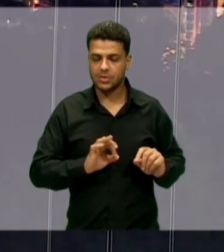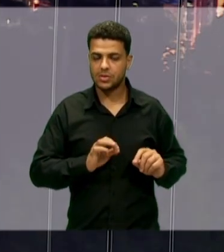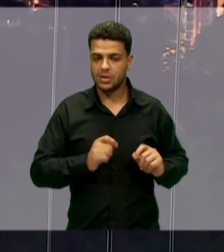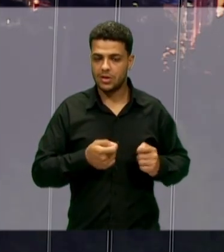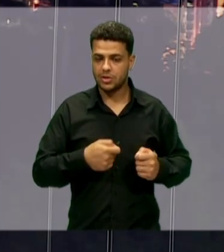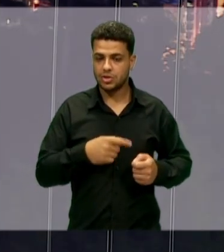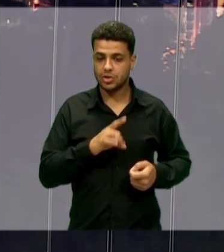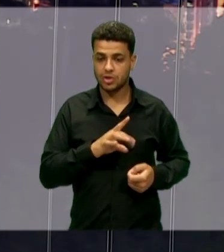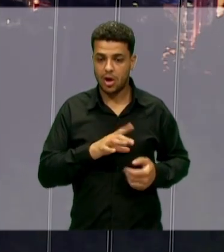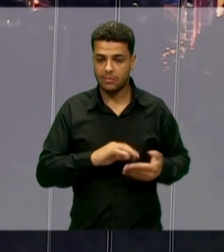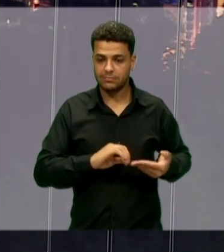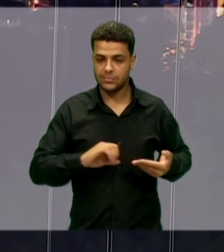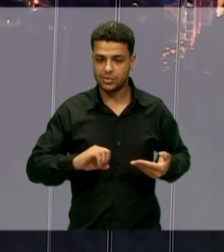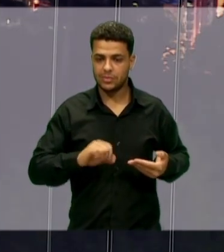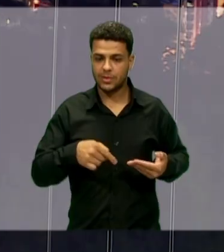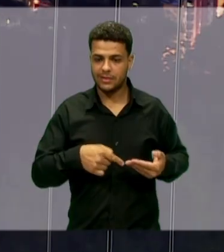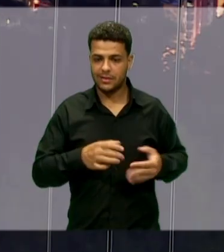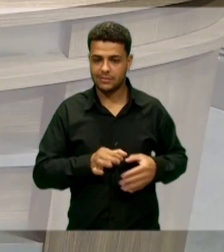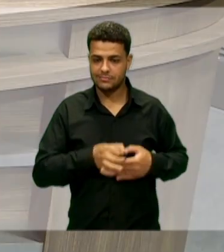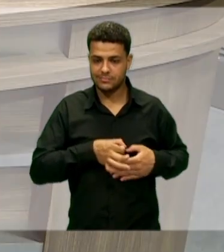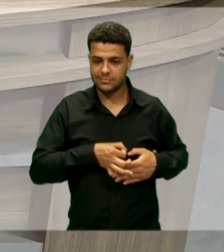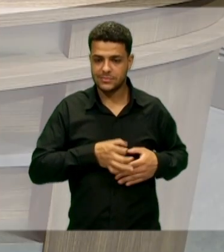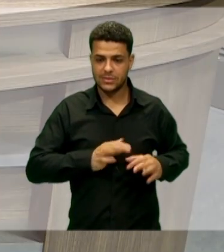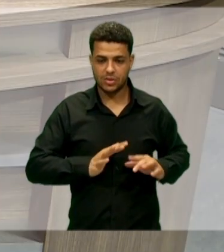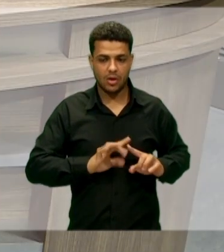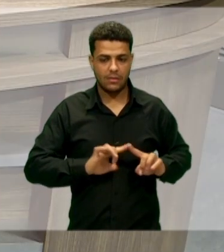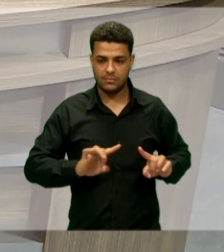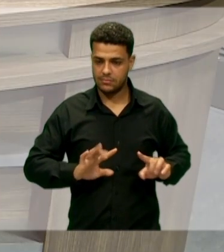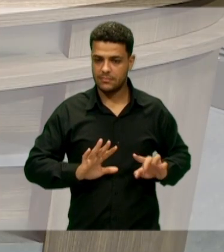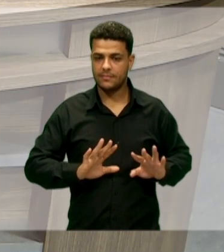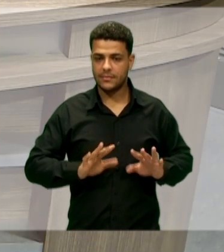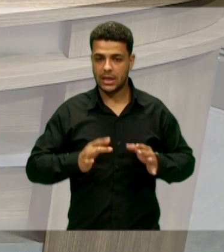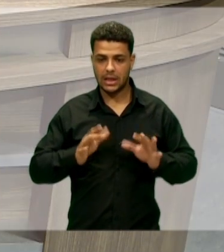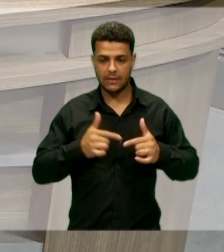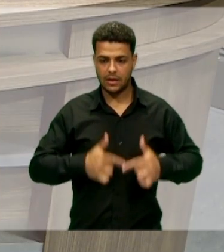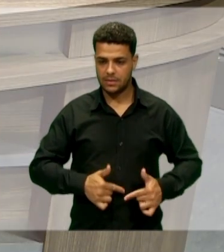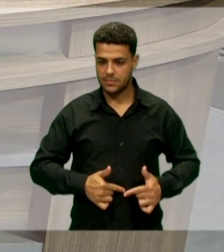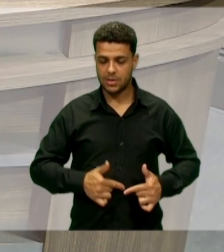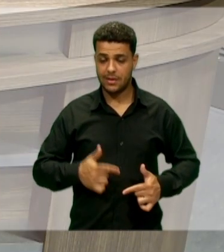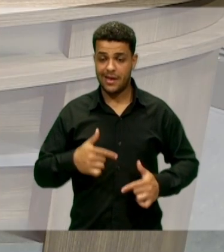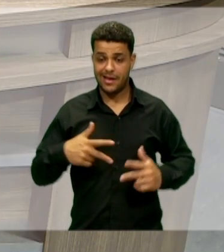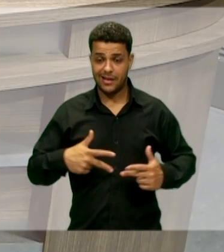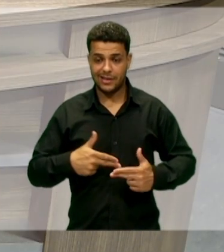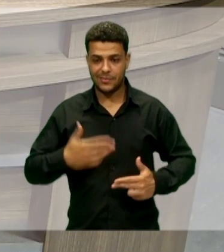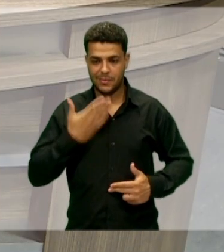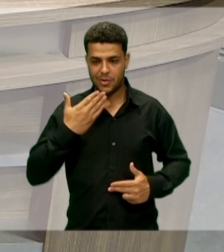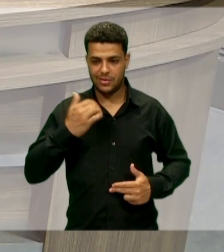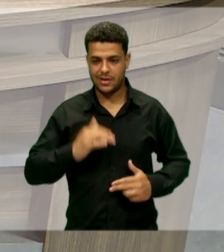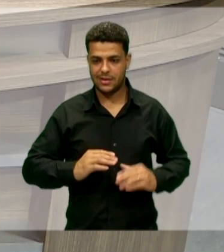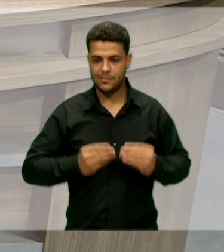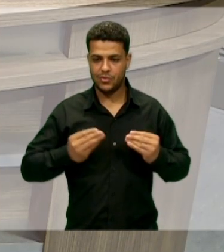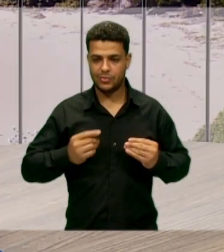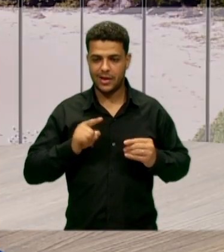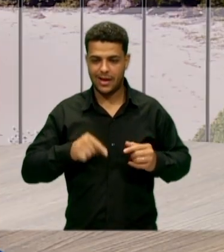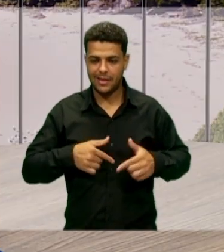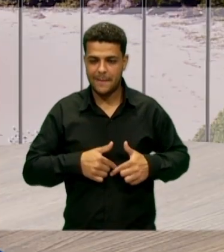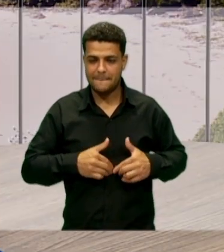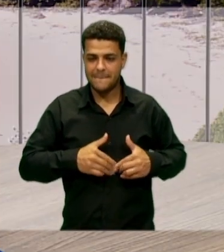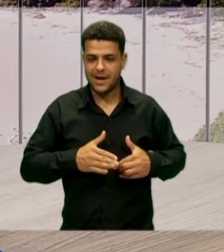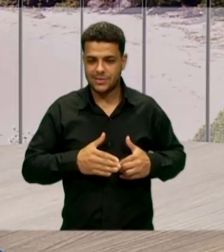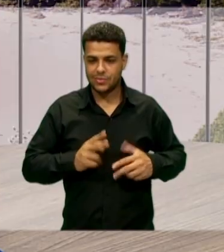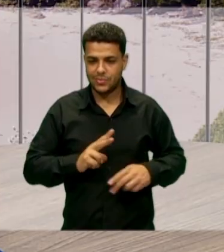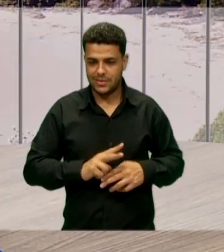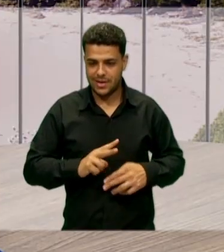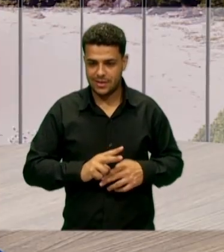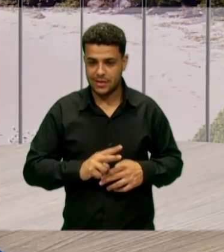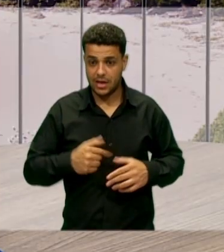só a remoção daquelas células. Isso. E as cirurgias, inclusive, melhoraram muito, né? Elas são mais conservadoras.